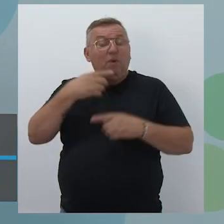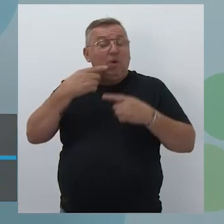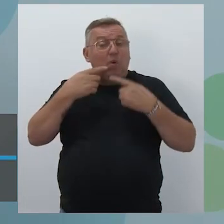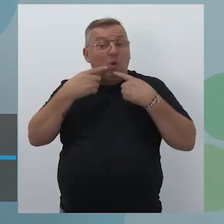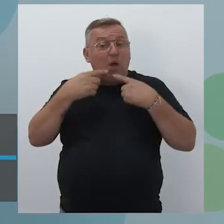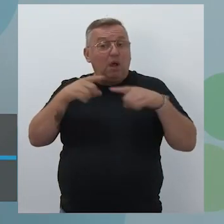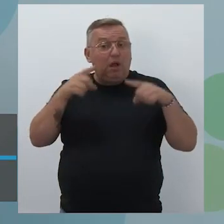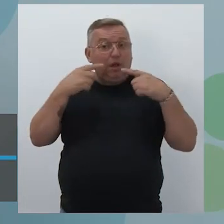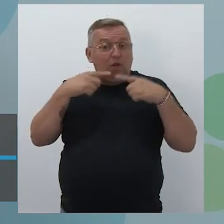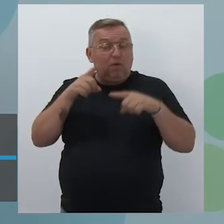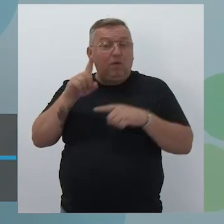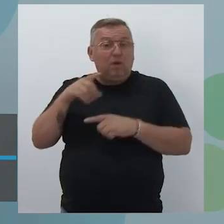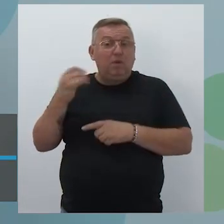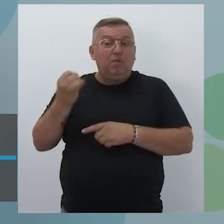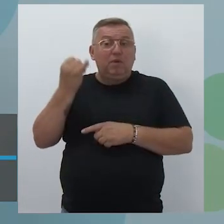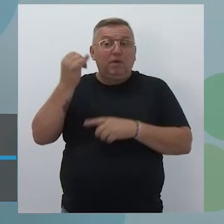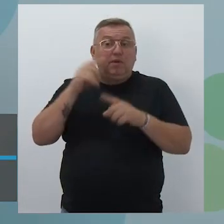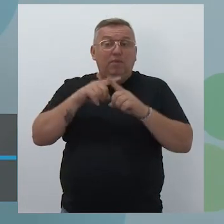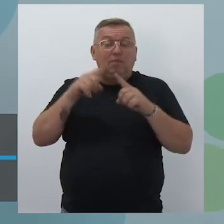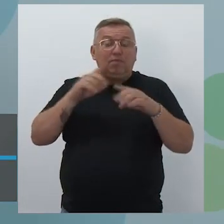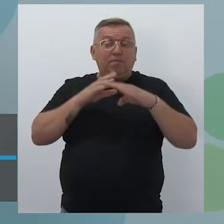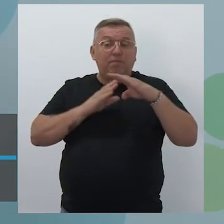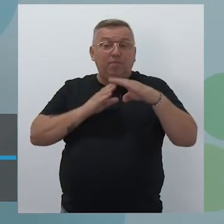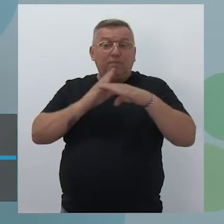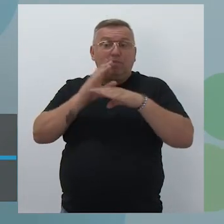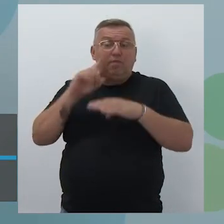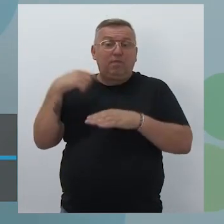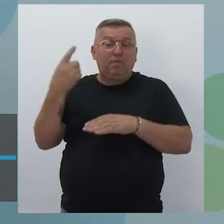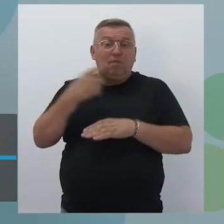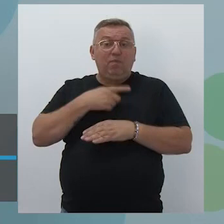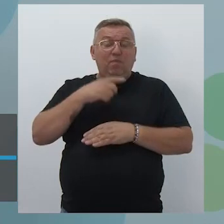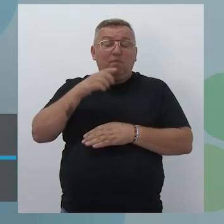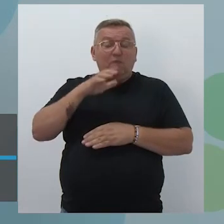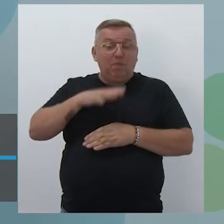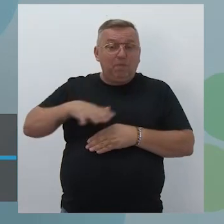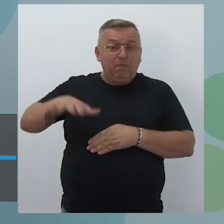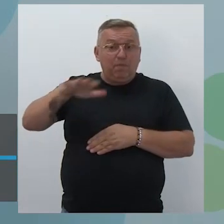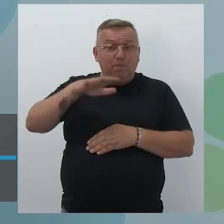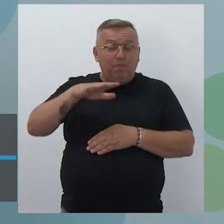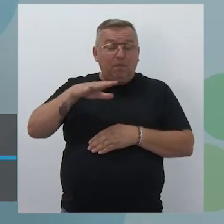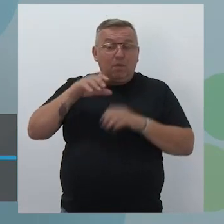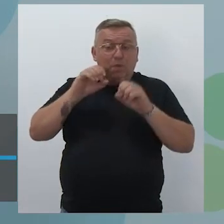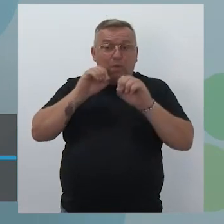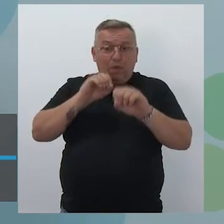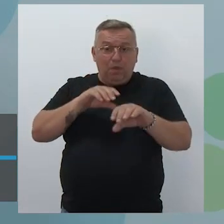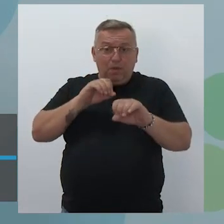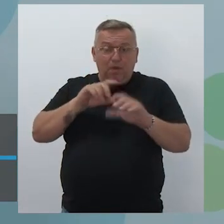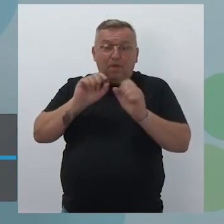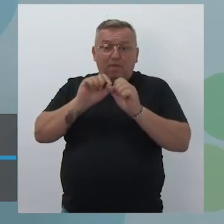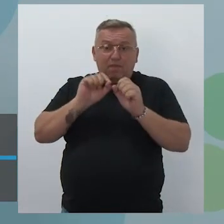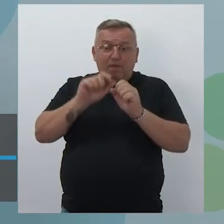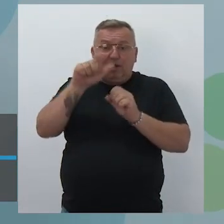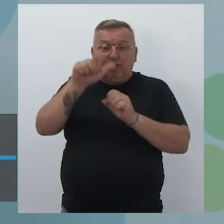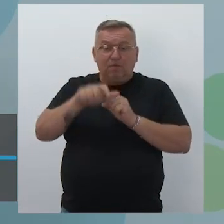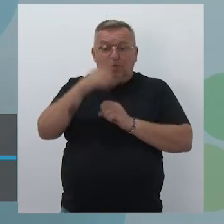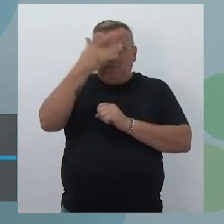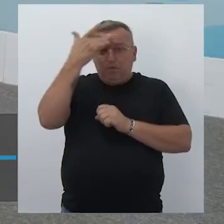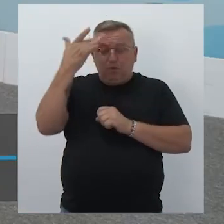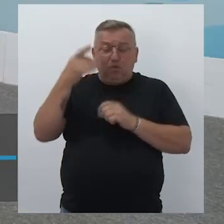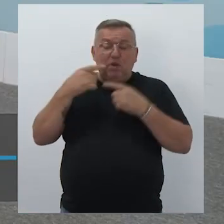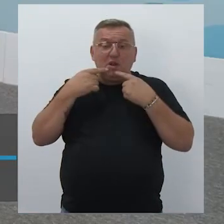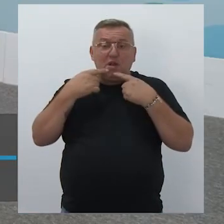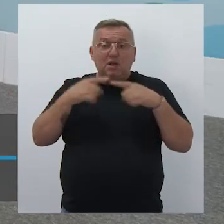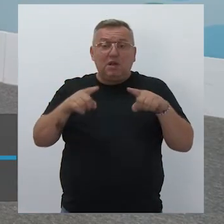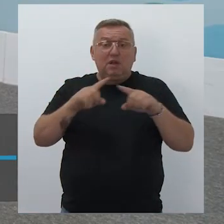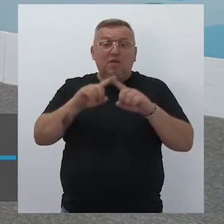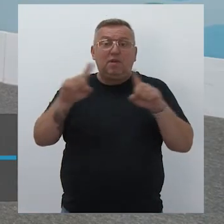é fundamental, mas ele ultrapassa a nossa área. Toda a educação forma um cidadão crítico, né, Tânia? Mas